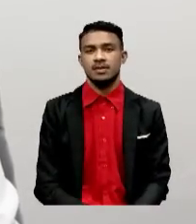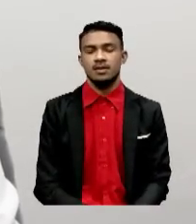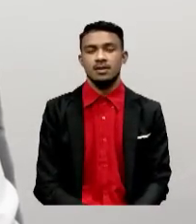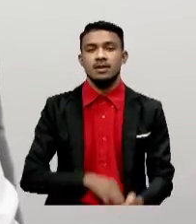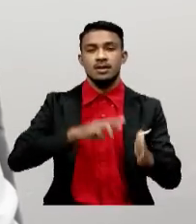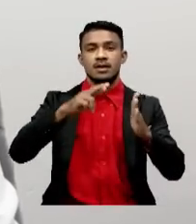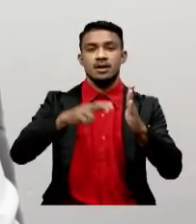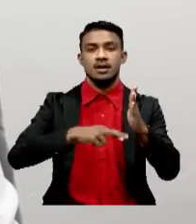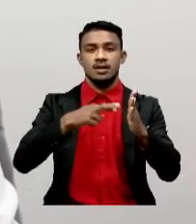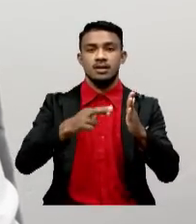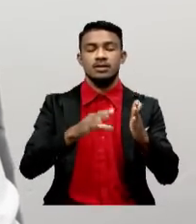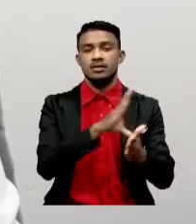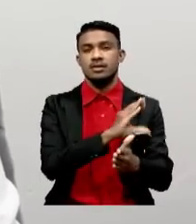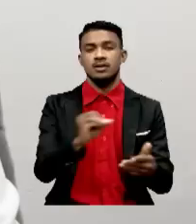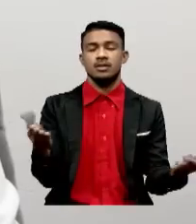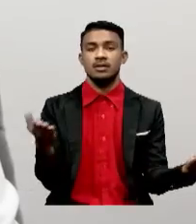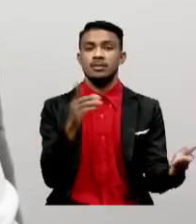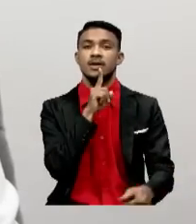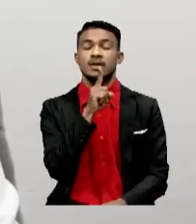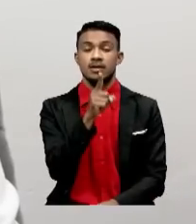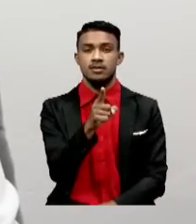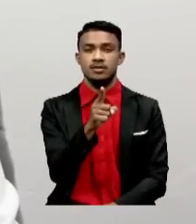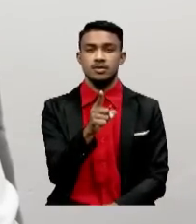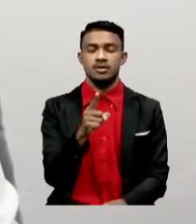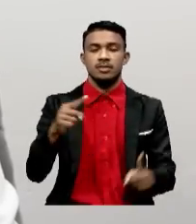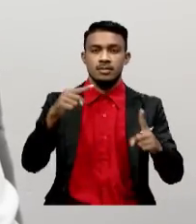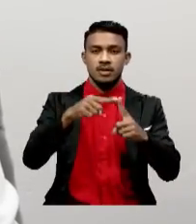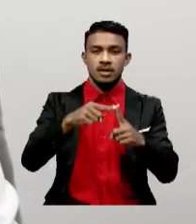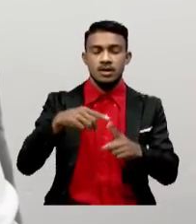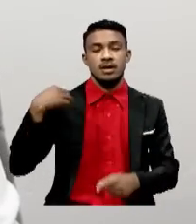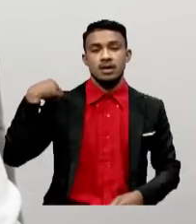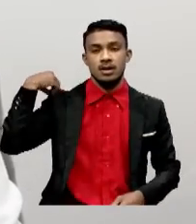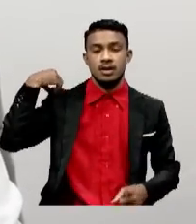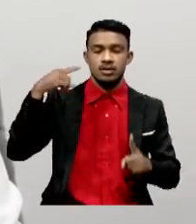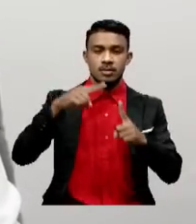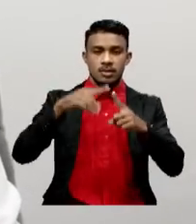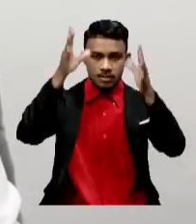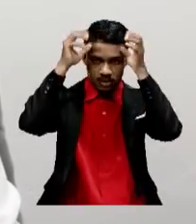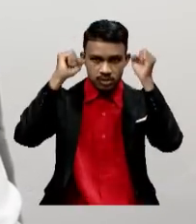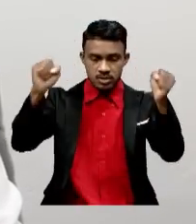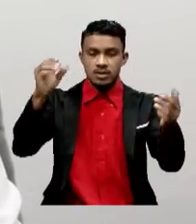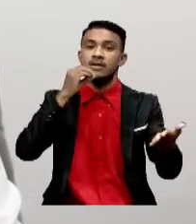requisitos ka perfil candidato ba presidente no secretario geral partido.